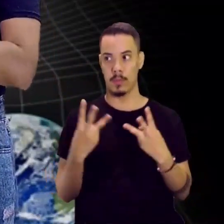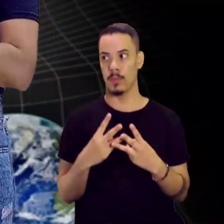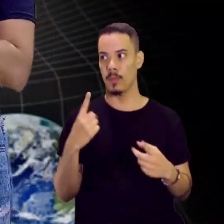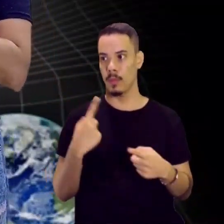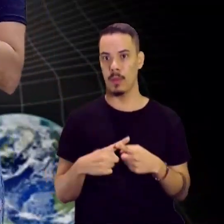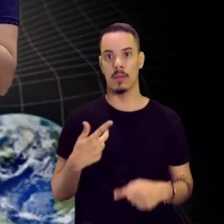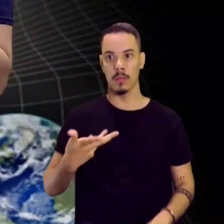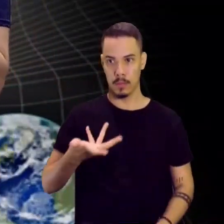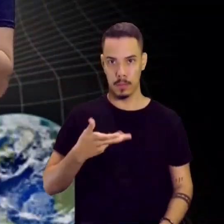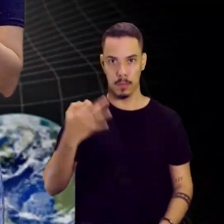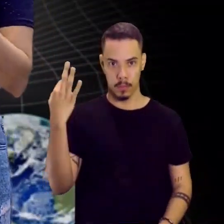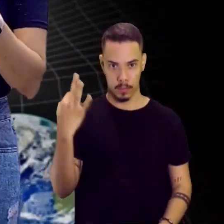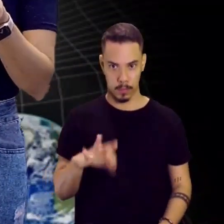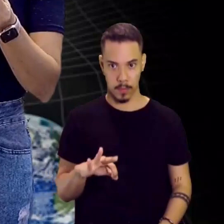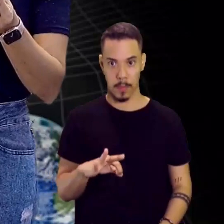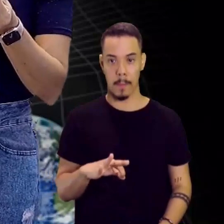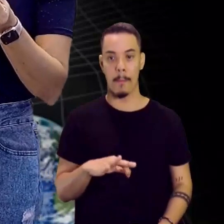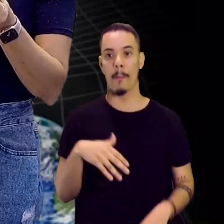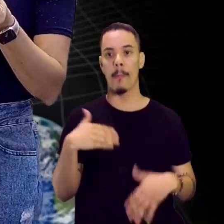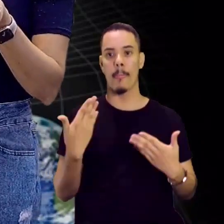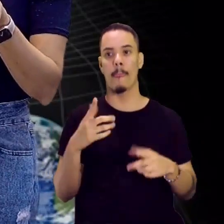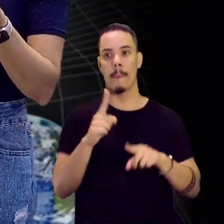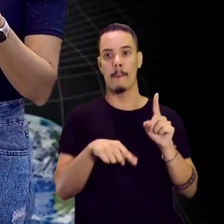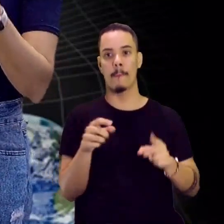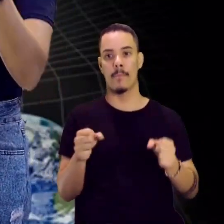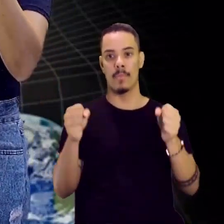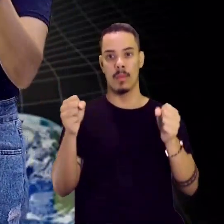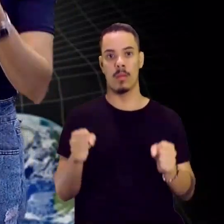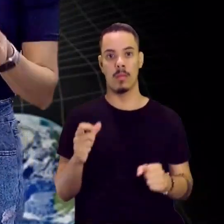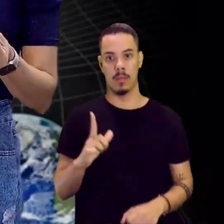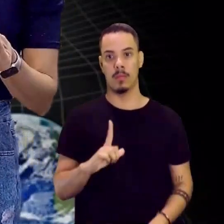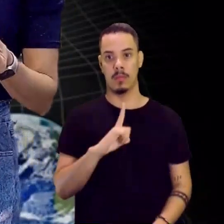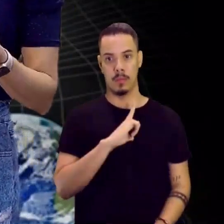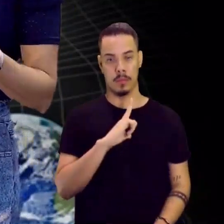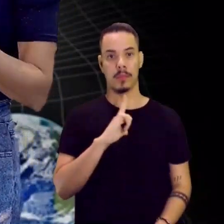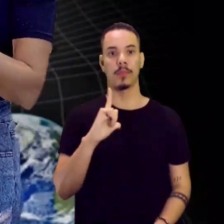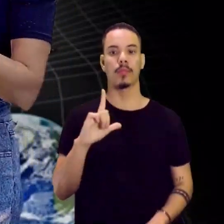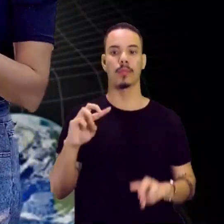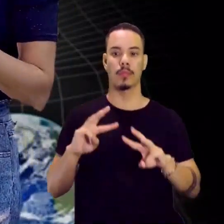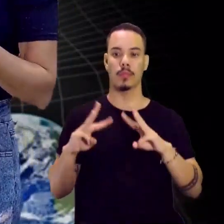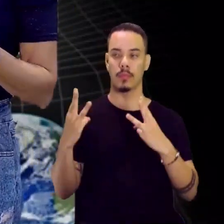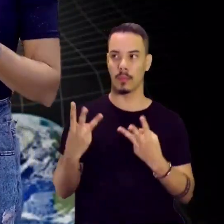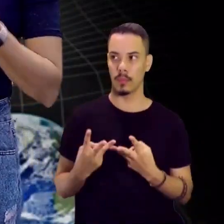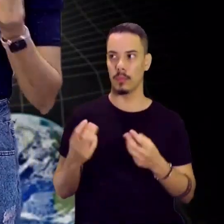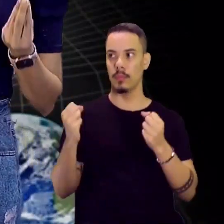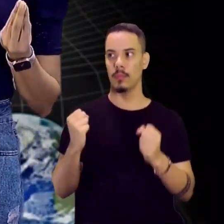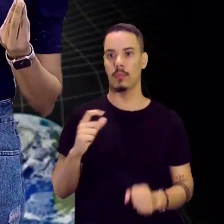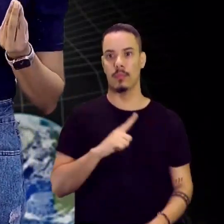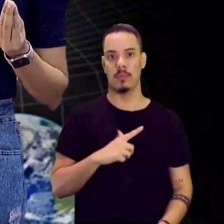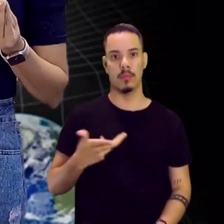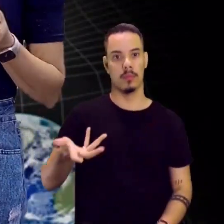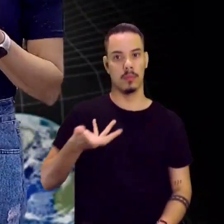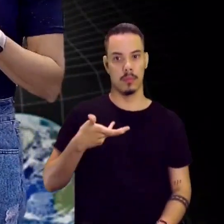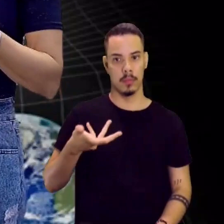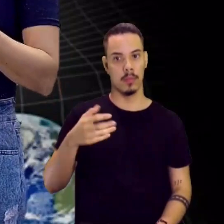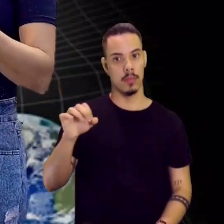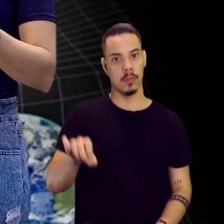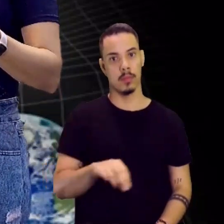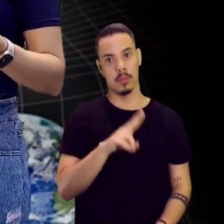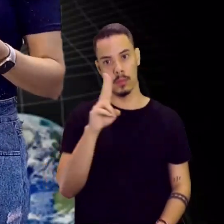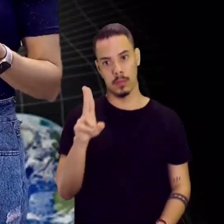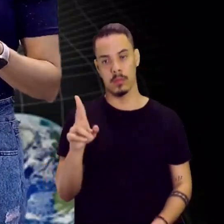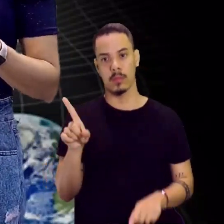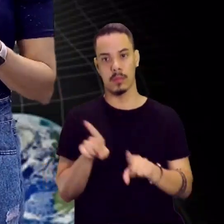vezes a aceleração, certo? Que variações nós podemos ter, né, Décio? Por enquanto, a gente tem a massa, a gente pode ter a aceleração, ou